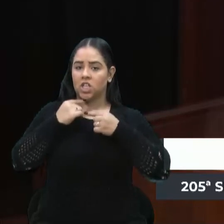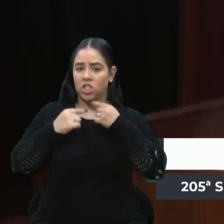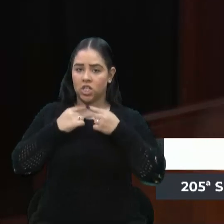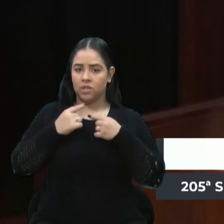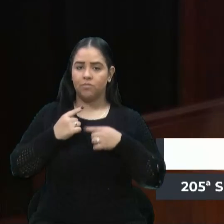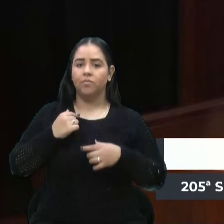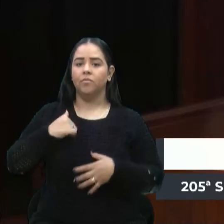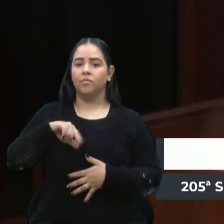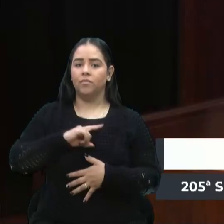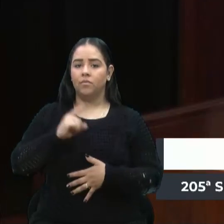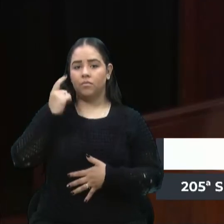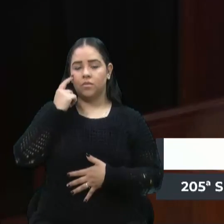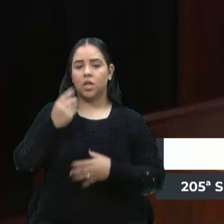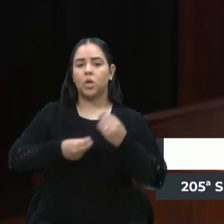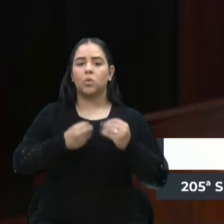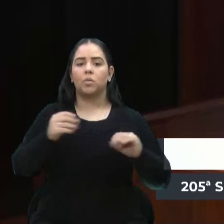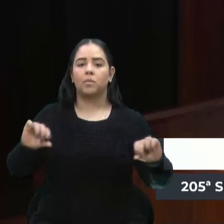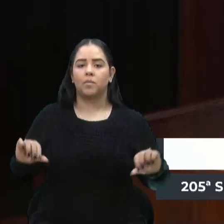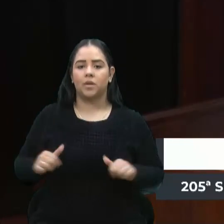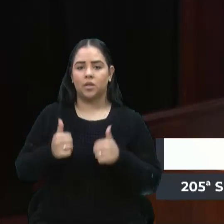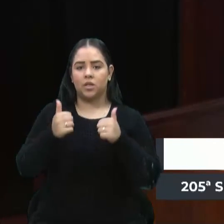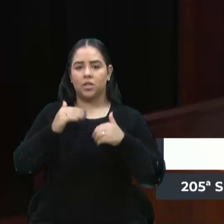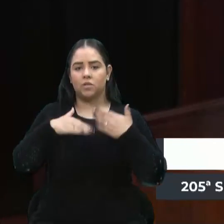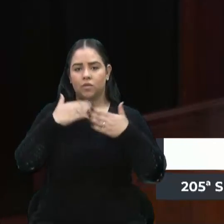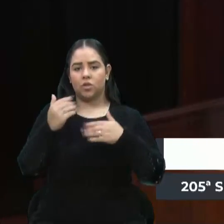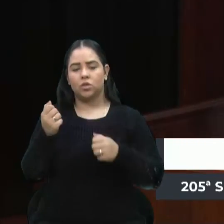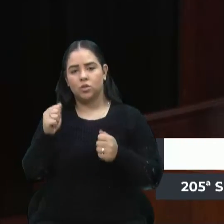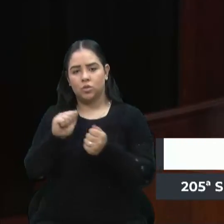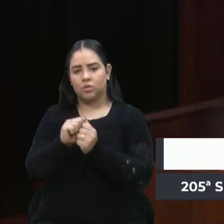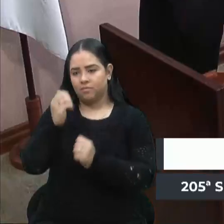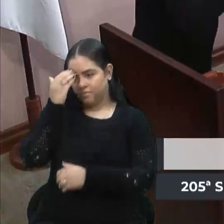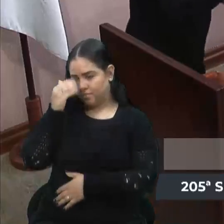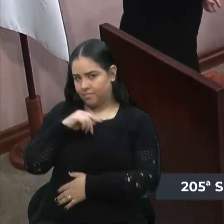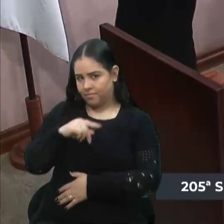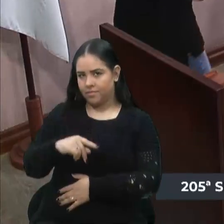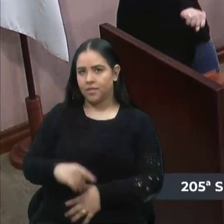pode melhorar e construir em conjunto. Obrigada, senhora presidenta. Obrigada, vereadora